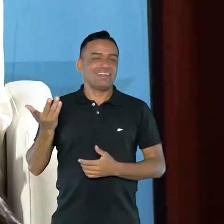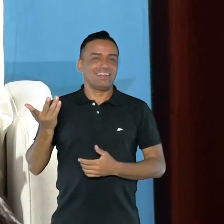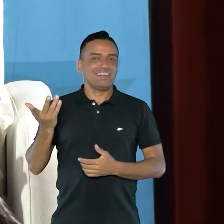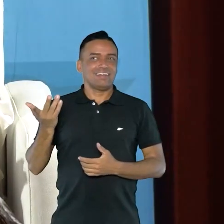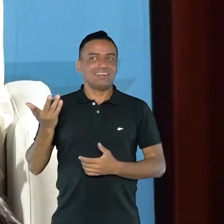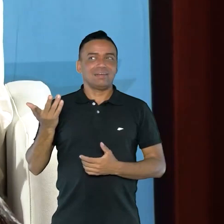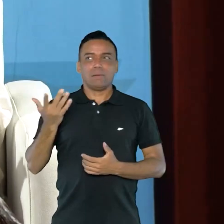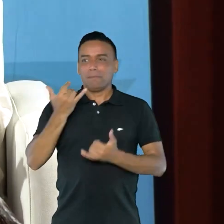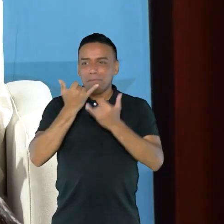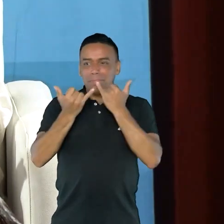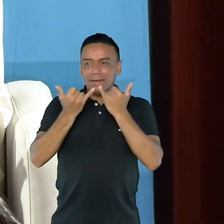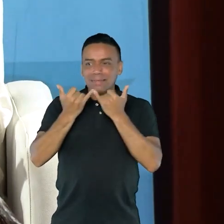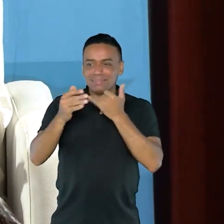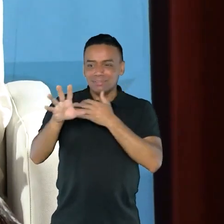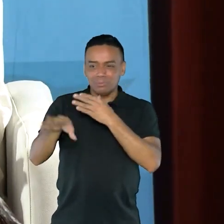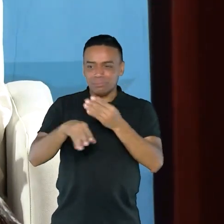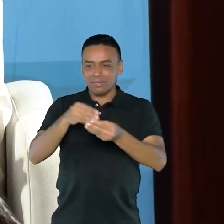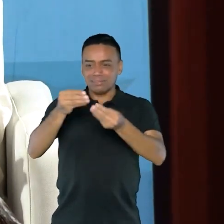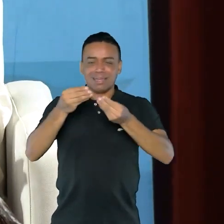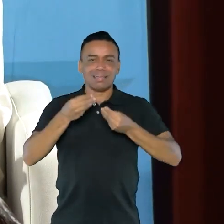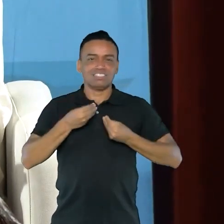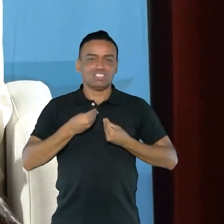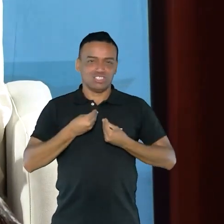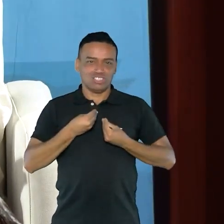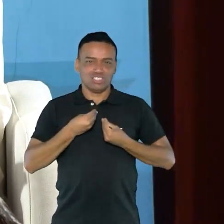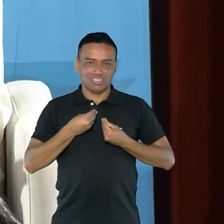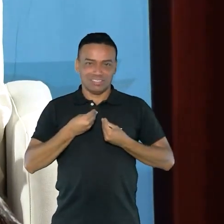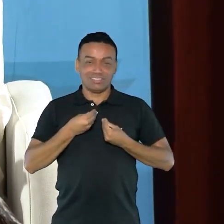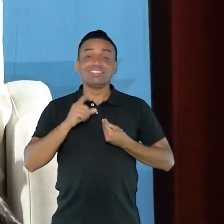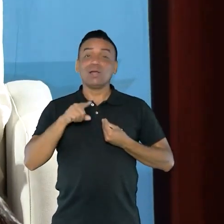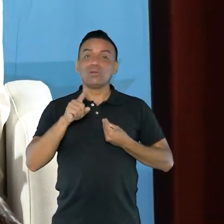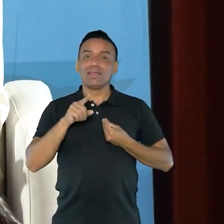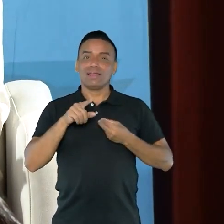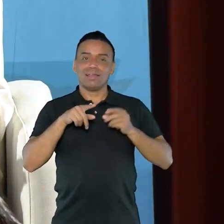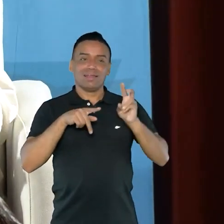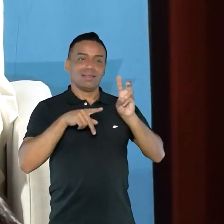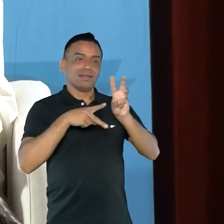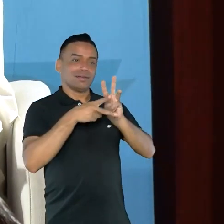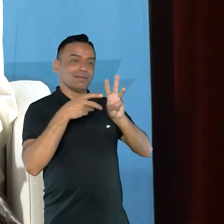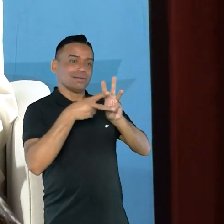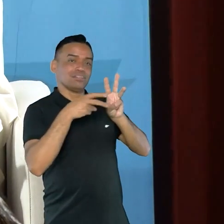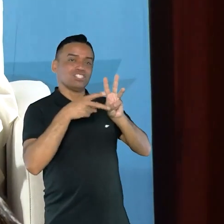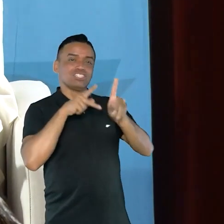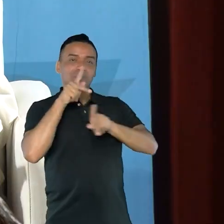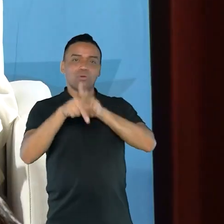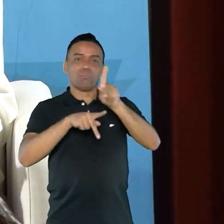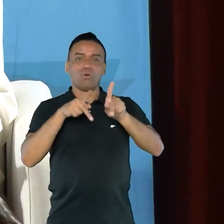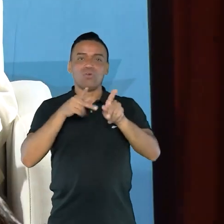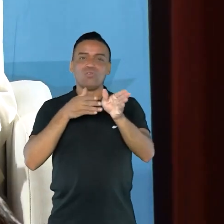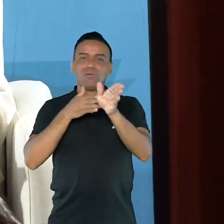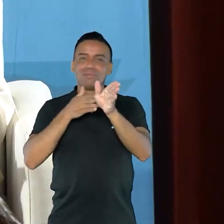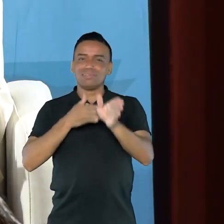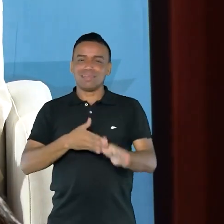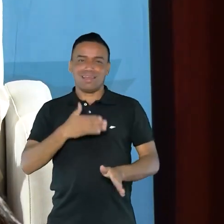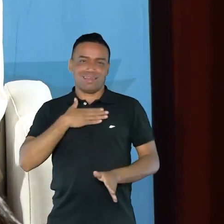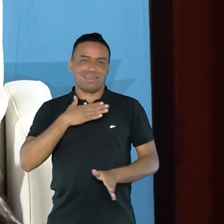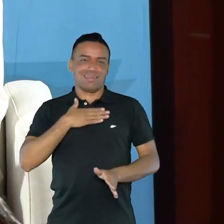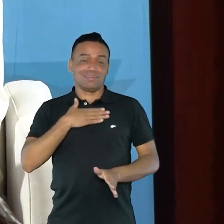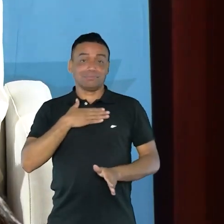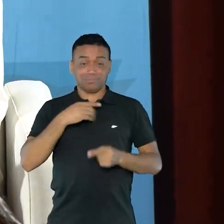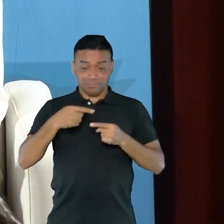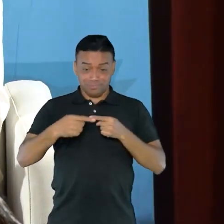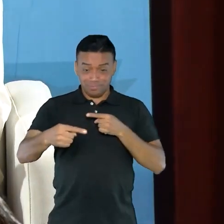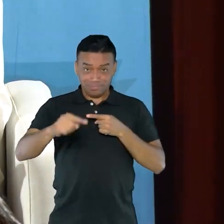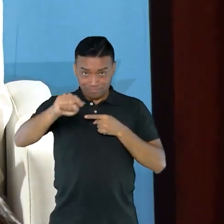Esse presente, né, que é ser acompanhada do meu povo, né? Na semana que